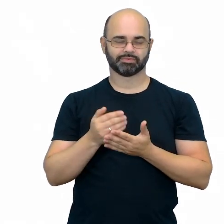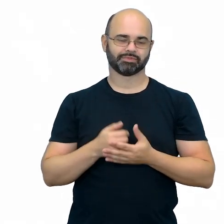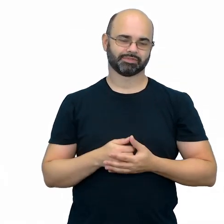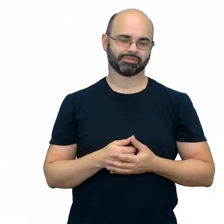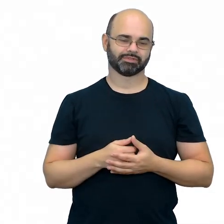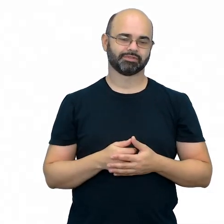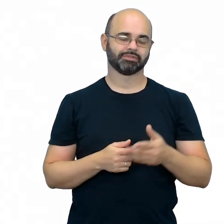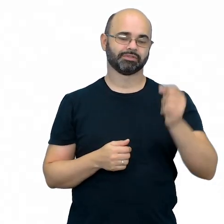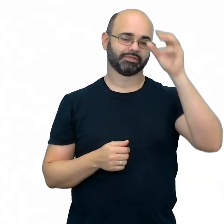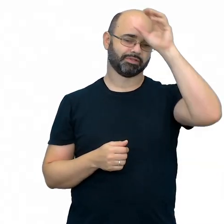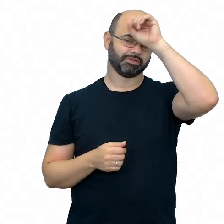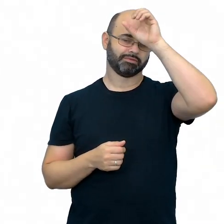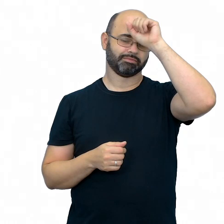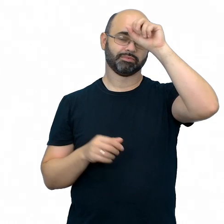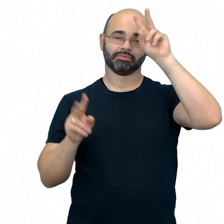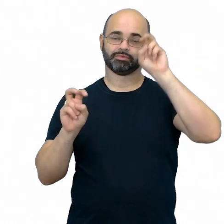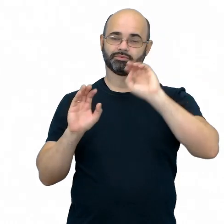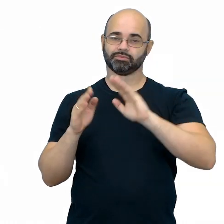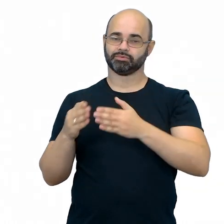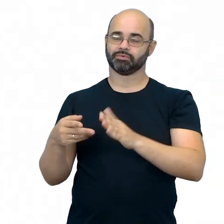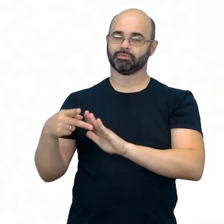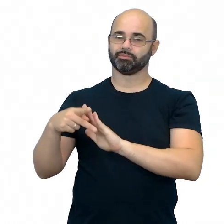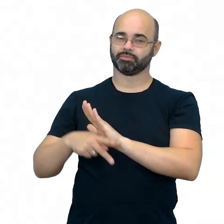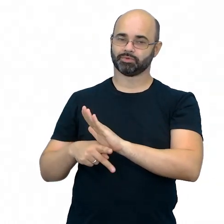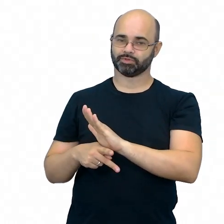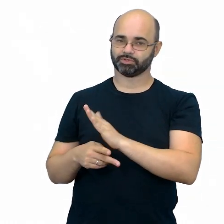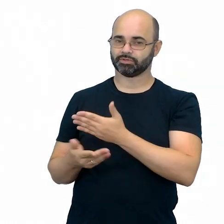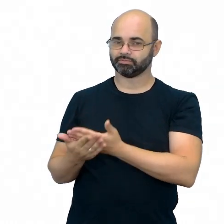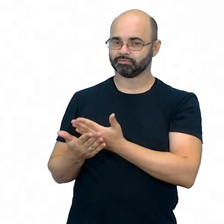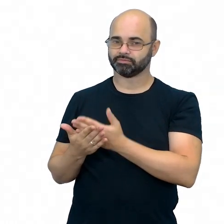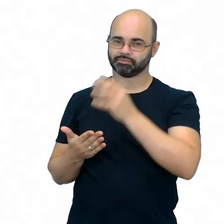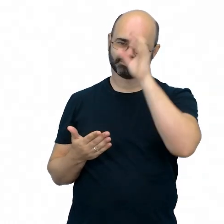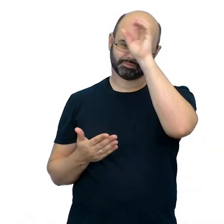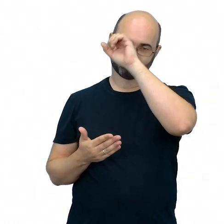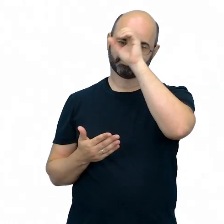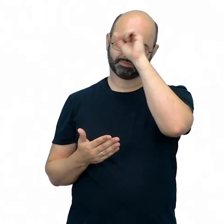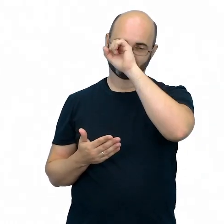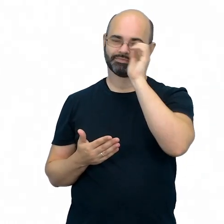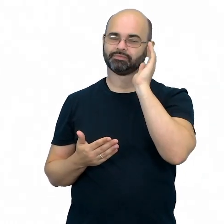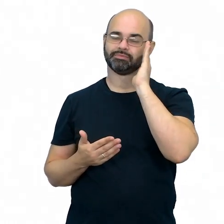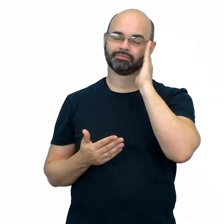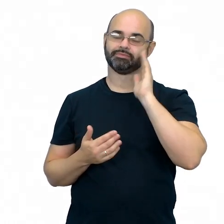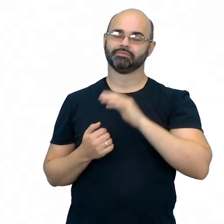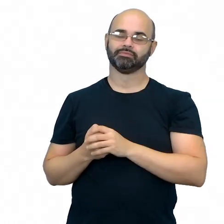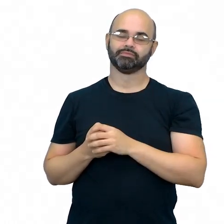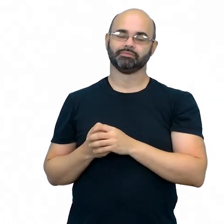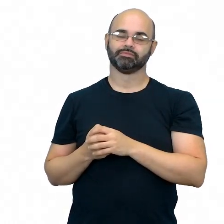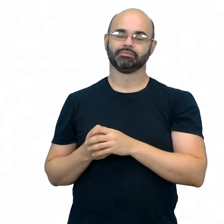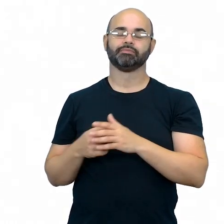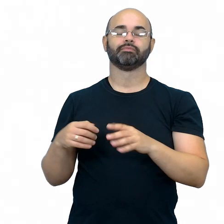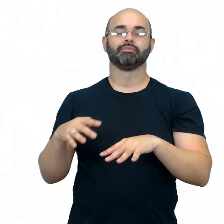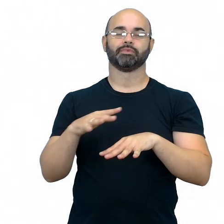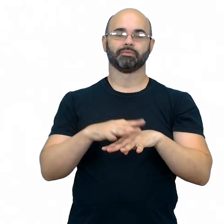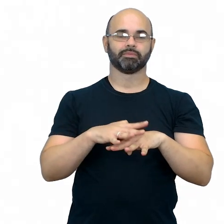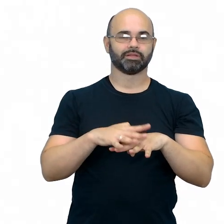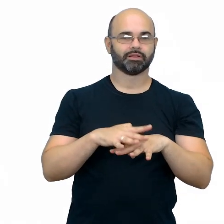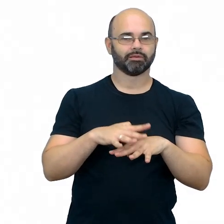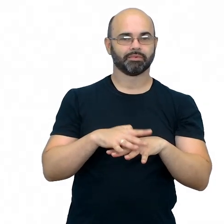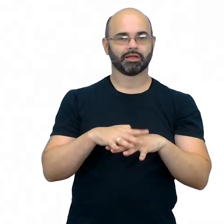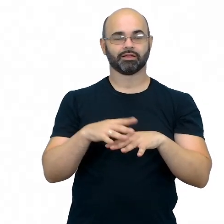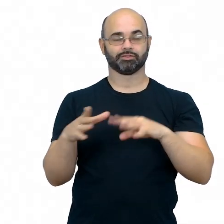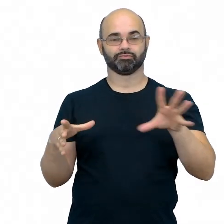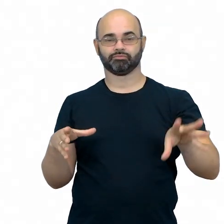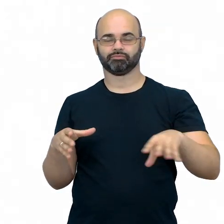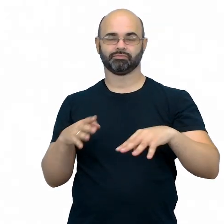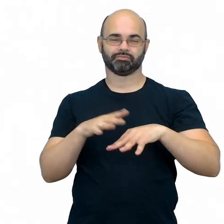quê? Aprendizagem baseada em projetos, envolvendo a sequência de atividade, envolvendo o ensino da matemática. Então, como é que eu posso fazer